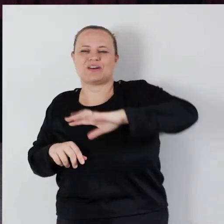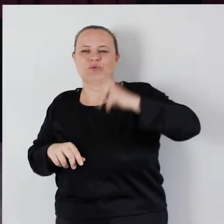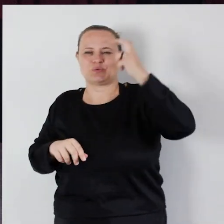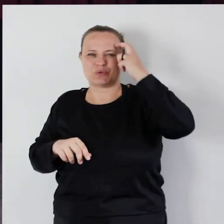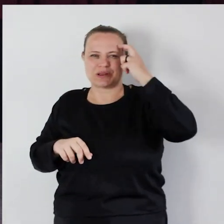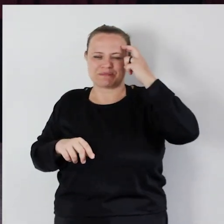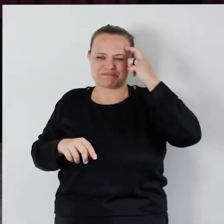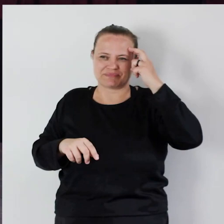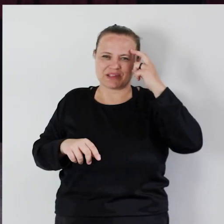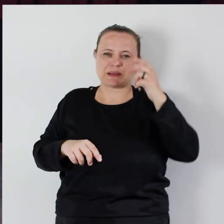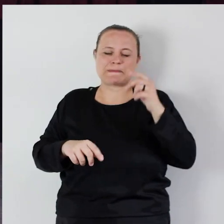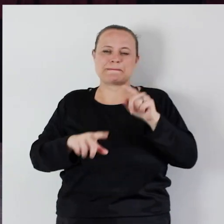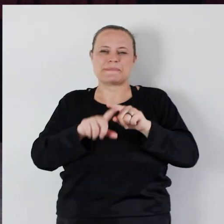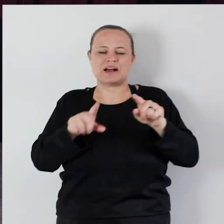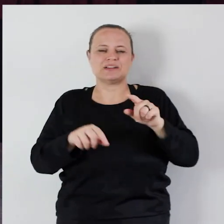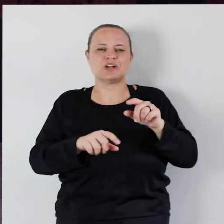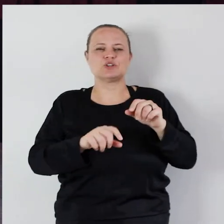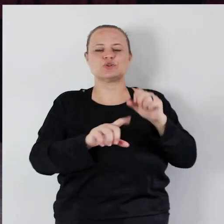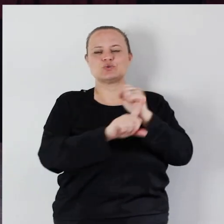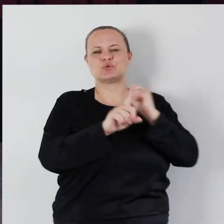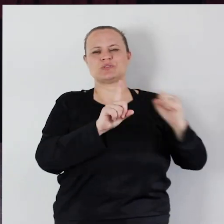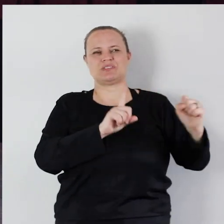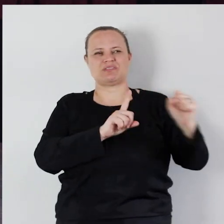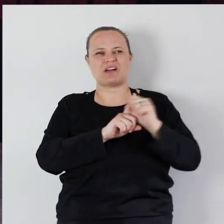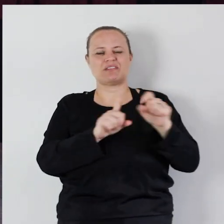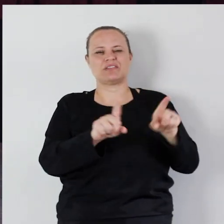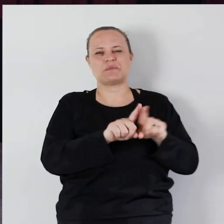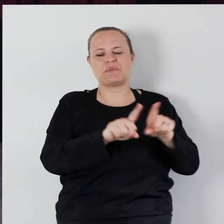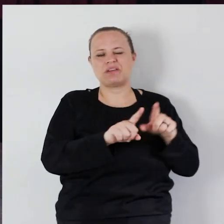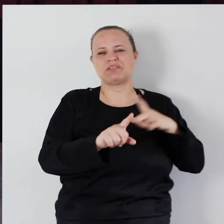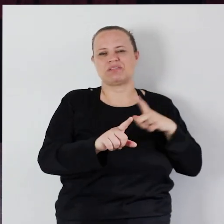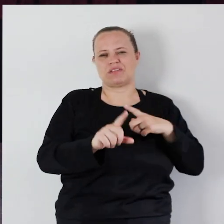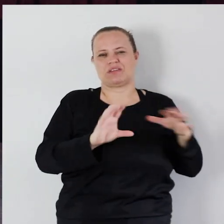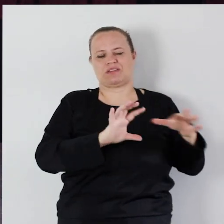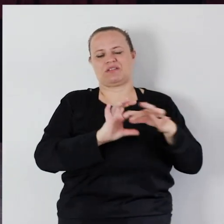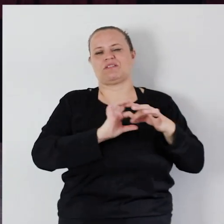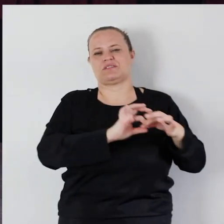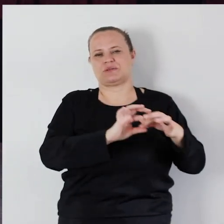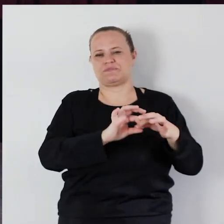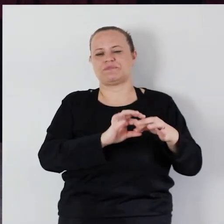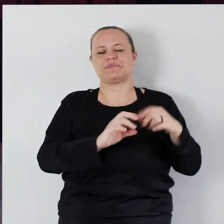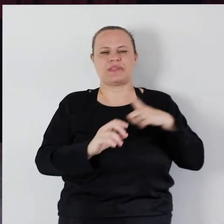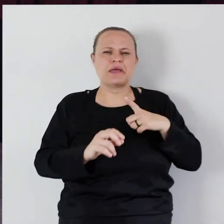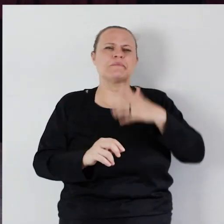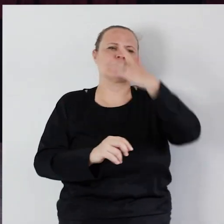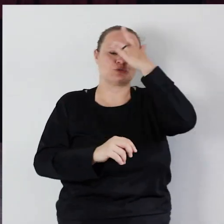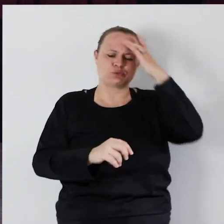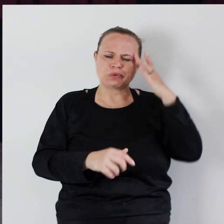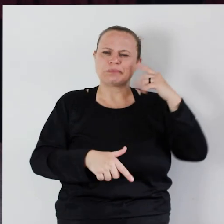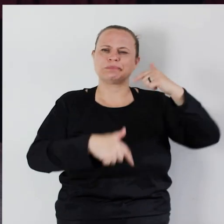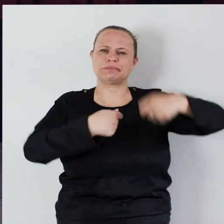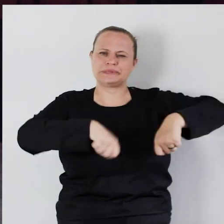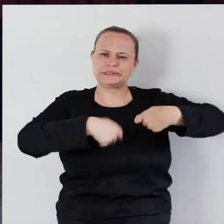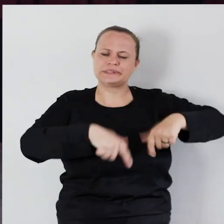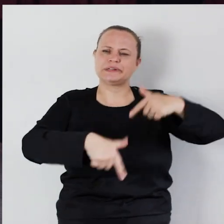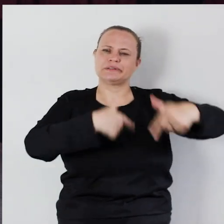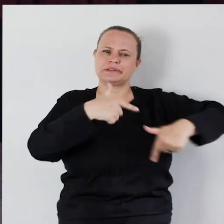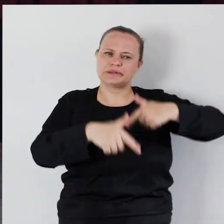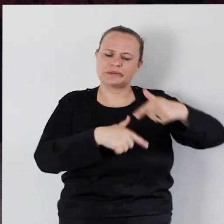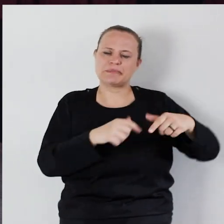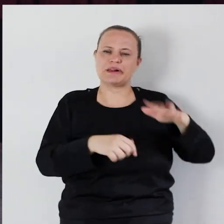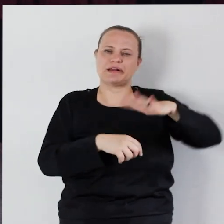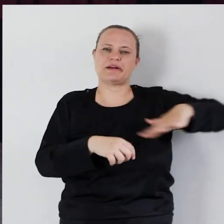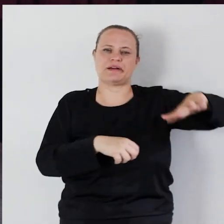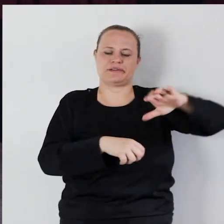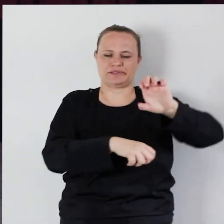organização cultural. Para outras organizações pode ser, né? Mas para a organização, as organizações da sociedade